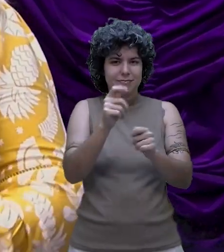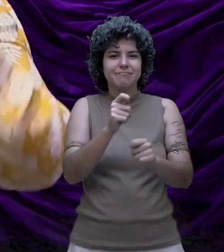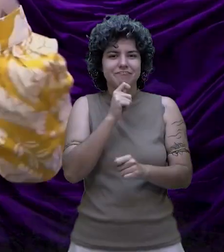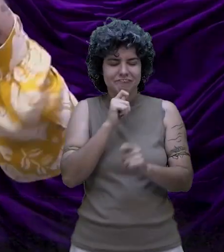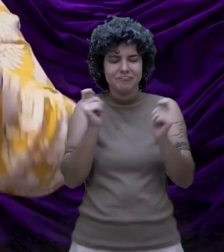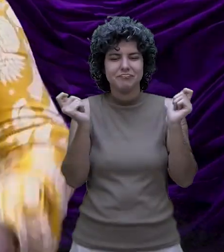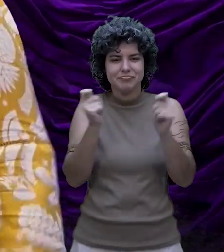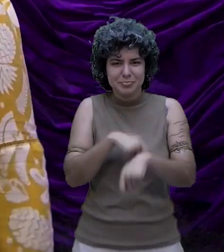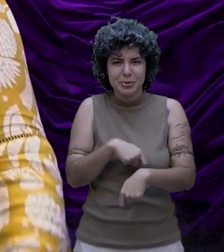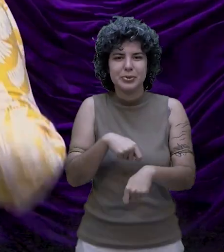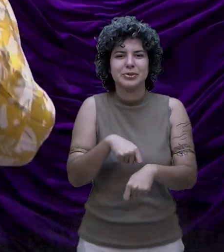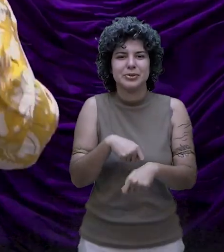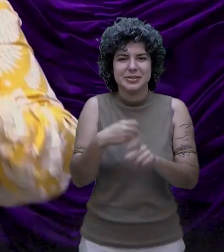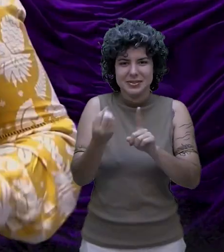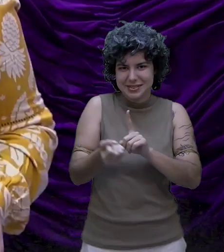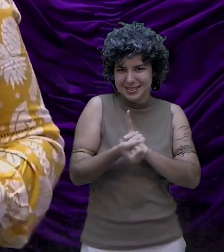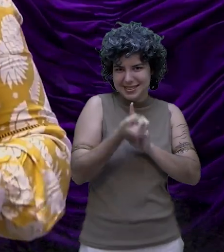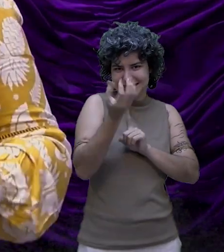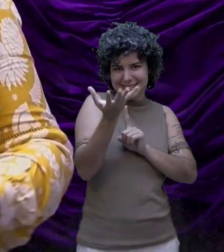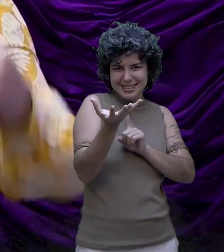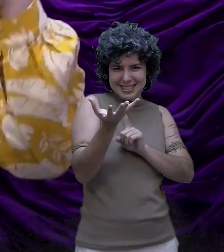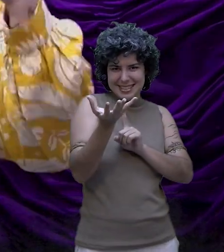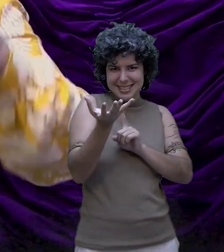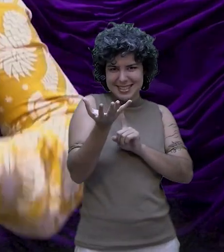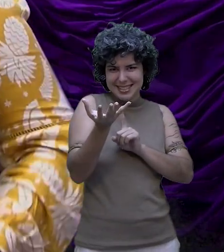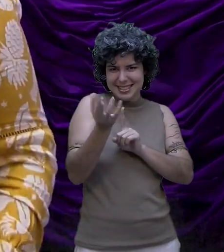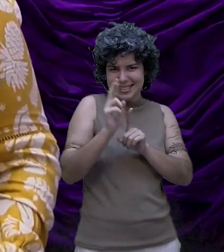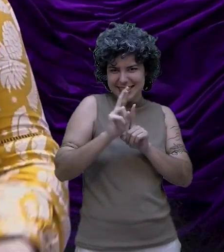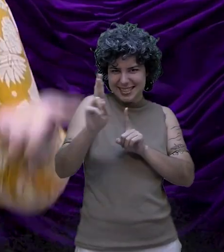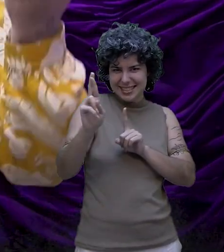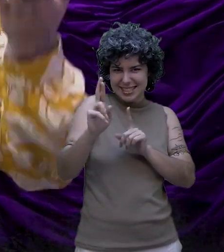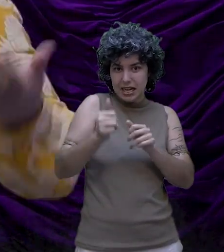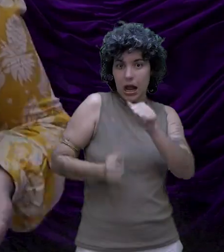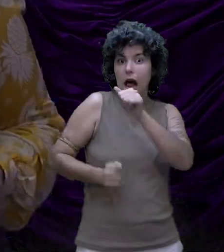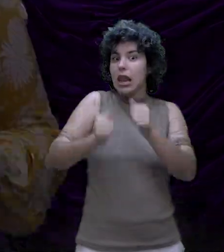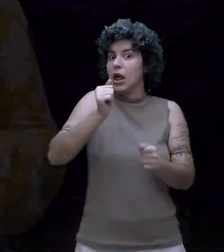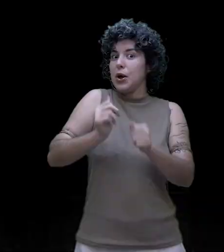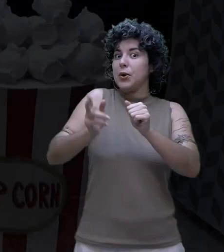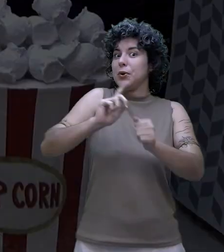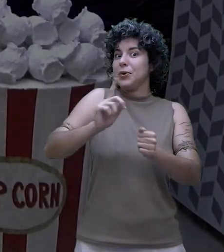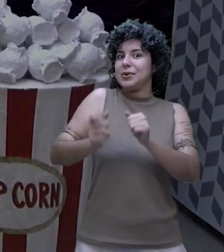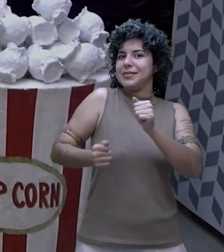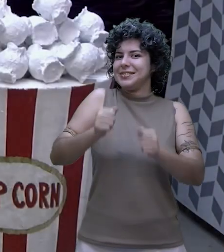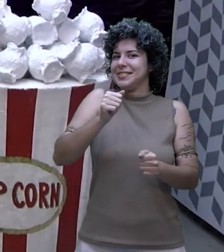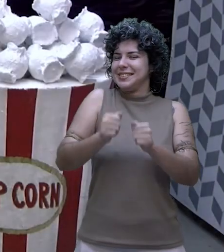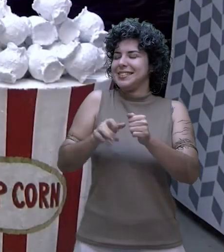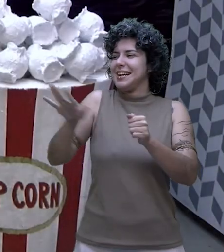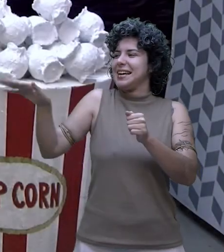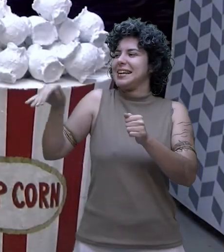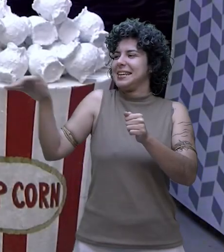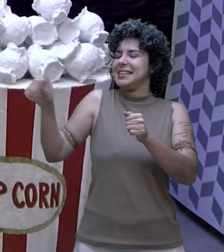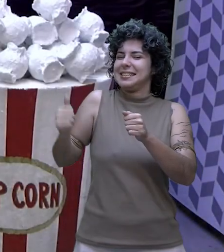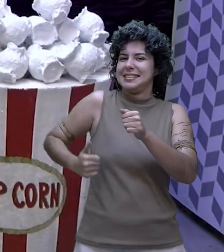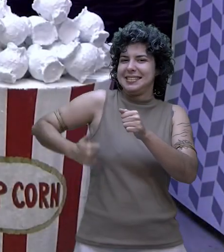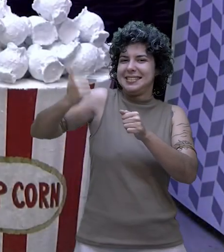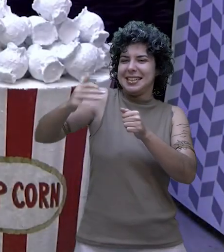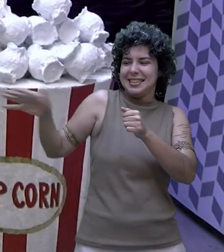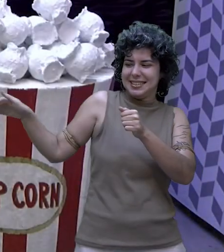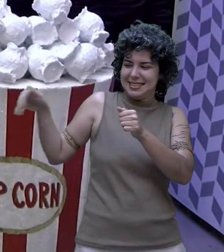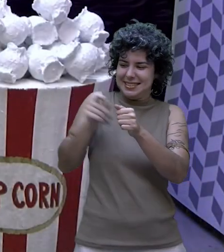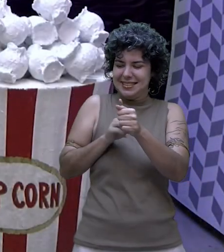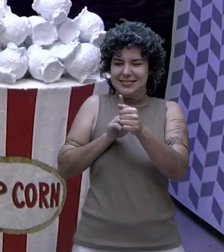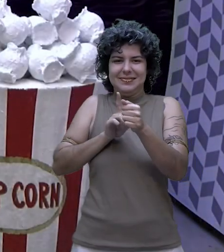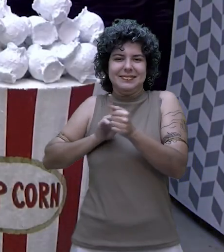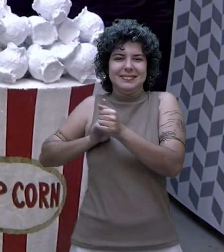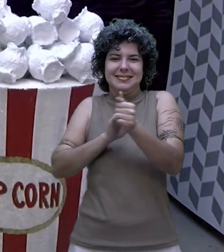dirigir os carros das protagonistas até o aeroporto no final do filme. Não se preocupe, querida, a dica de hoje